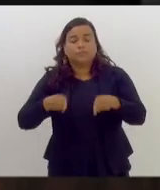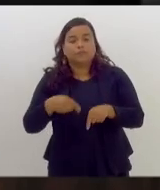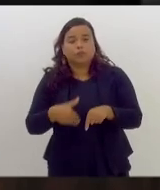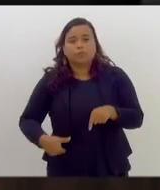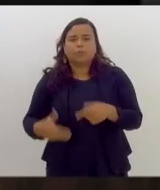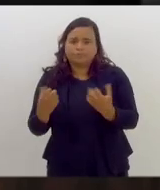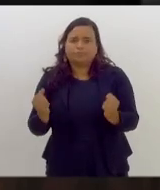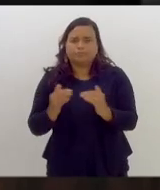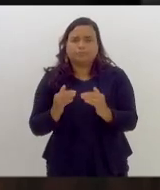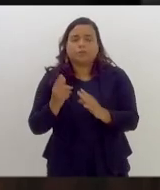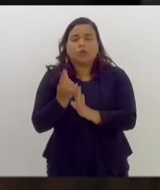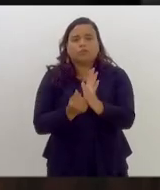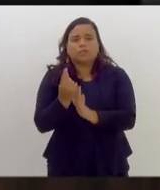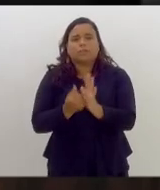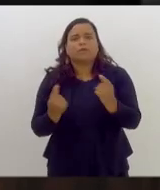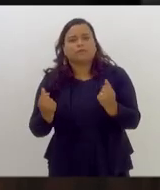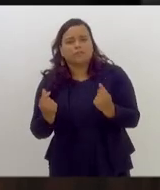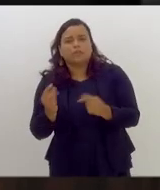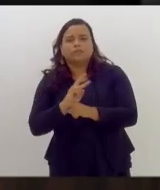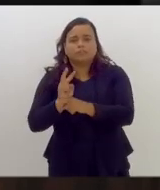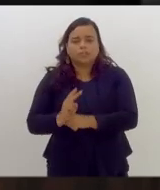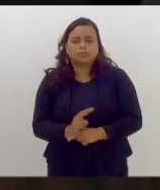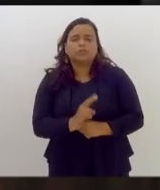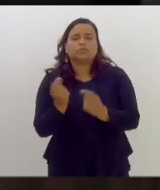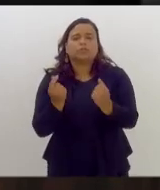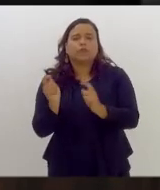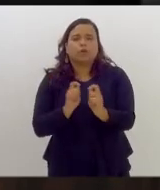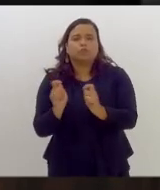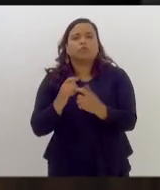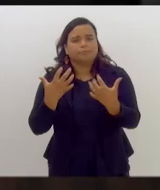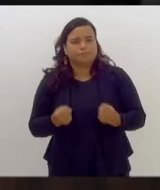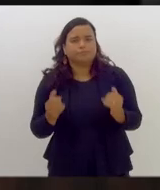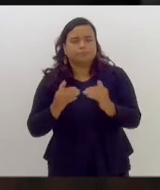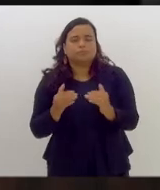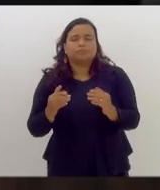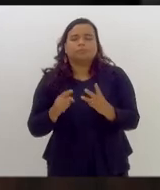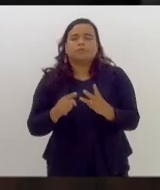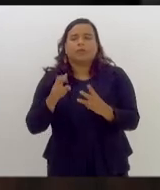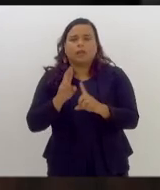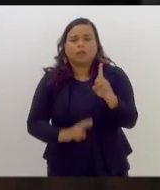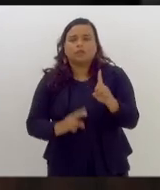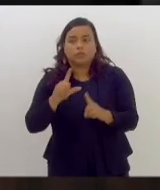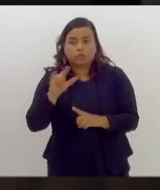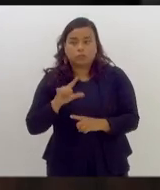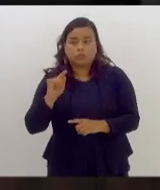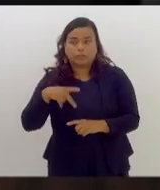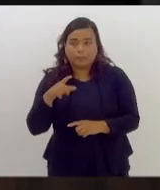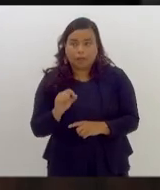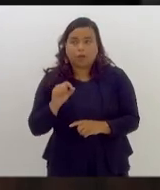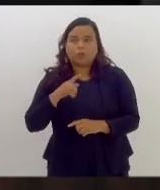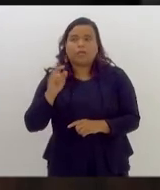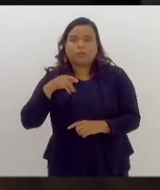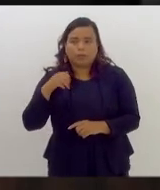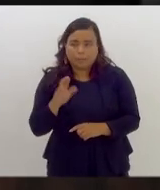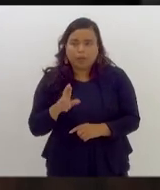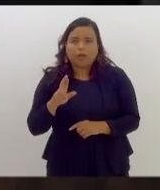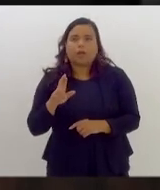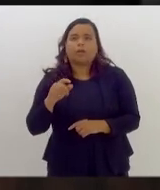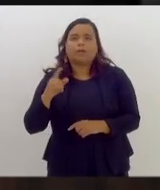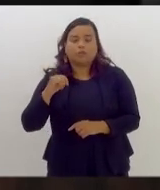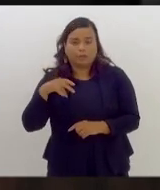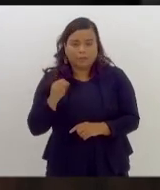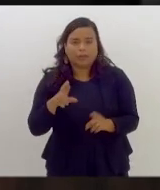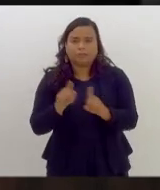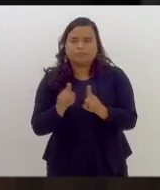de orçamento, finanças, fiscalização financeira e controle favorável. Relatores Luiz Paulo, Eliomar Coelho e Eliomar. Dependendo de pareceres